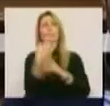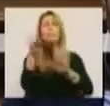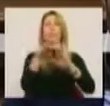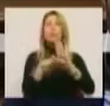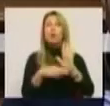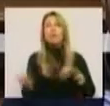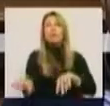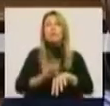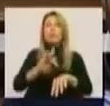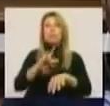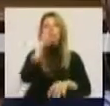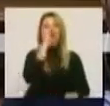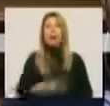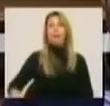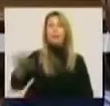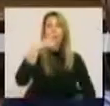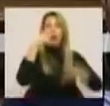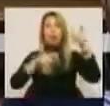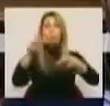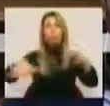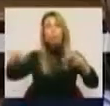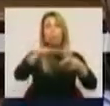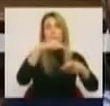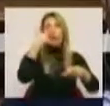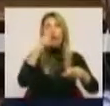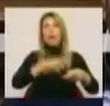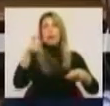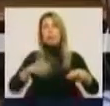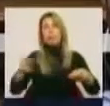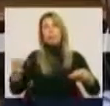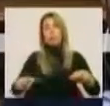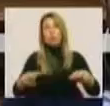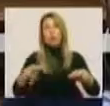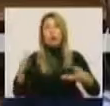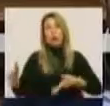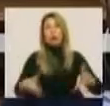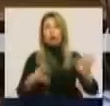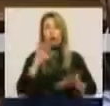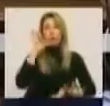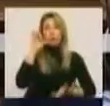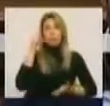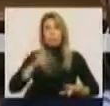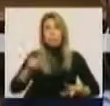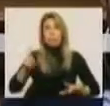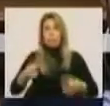sensibilização ambiental para as populações e utilizadores das vias, como forma de